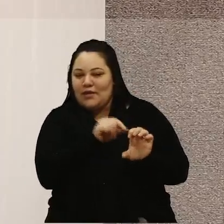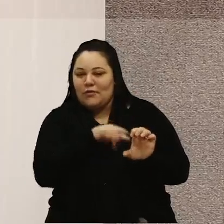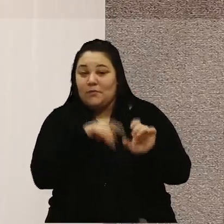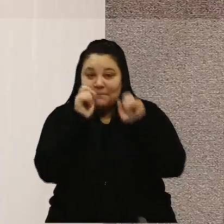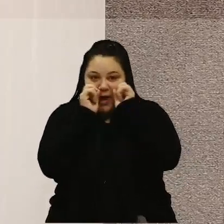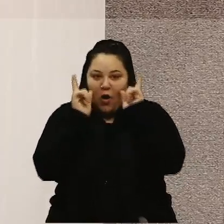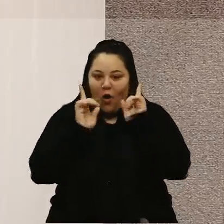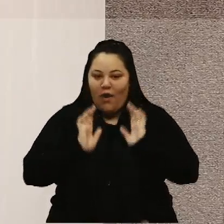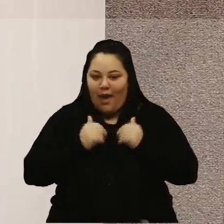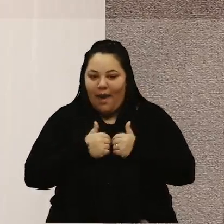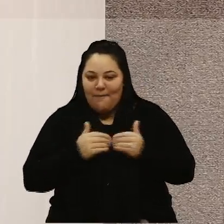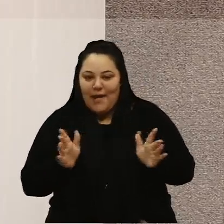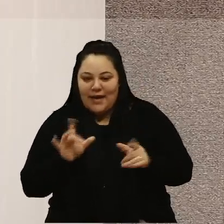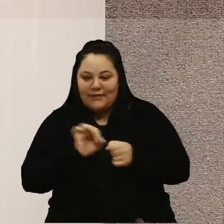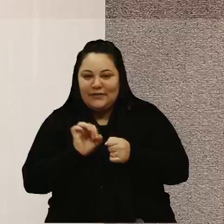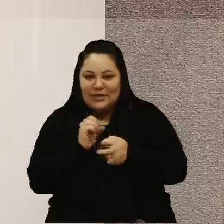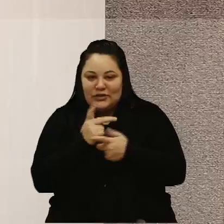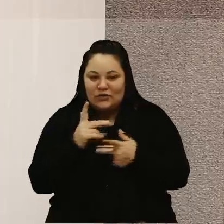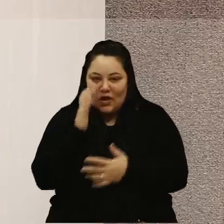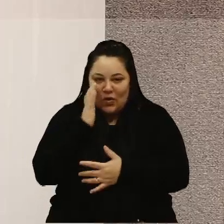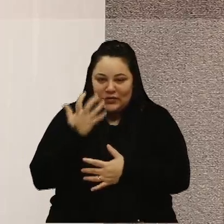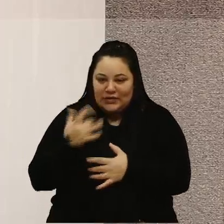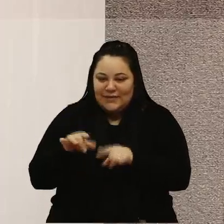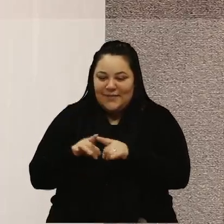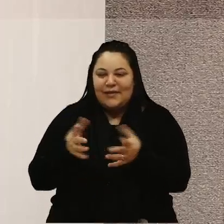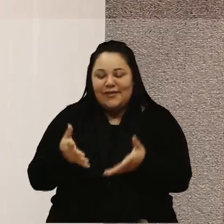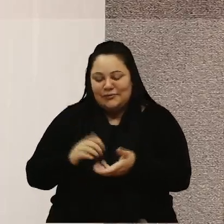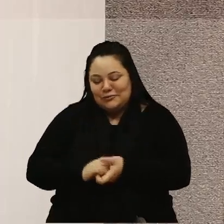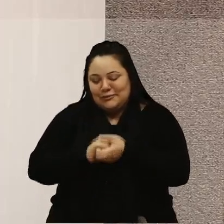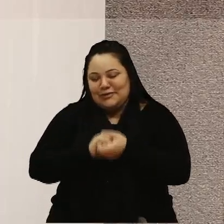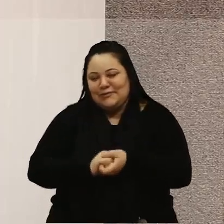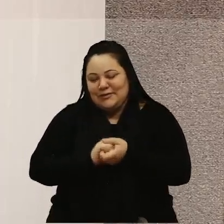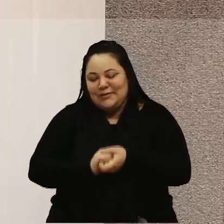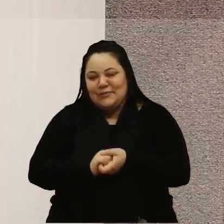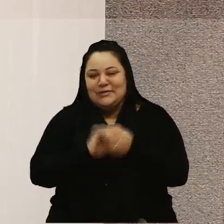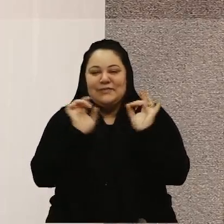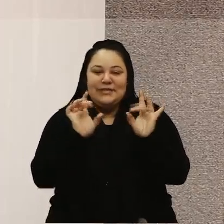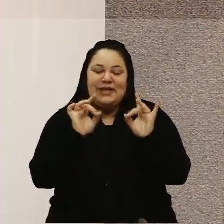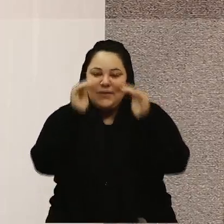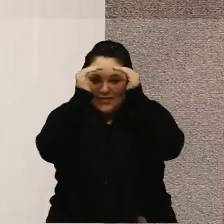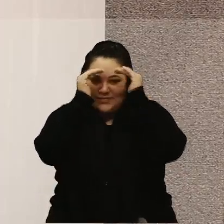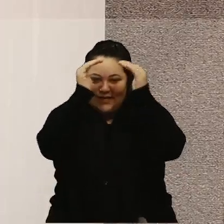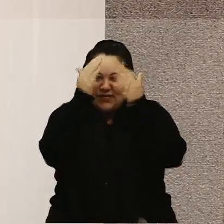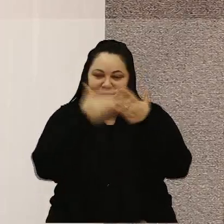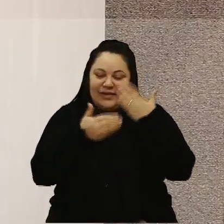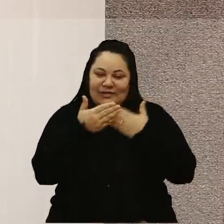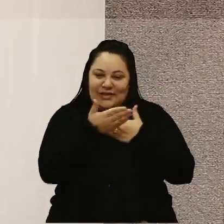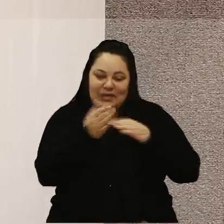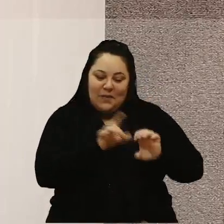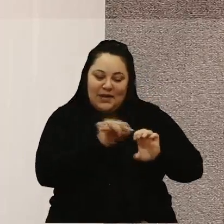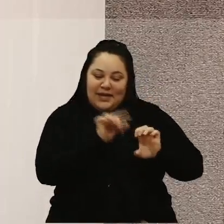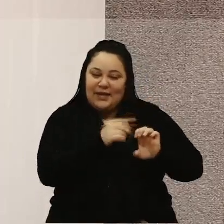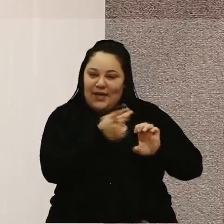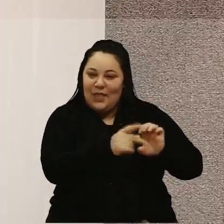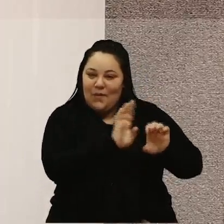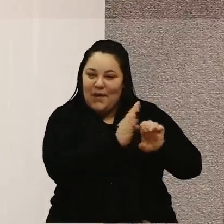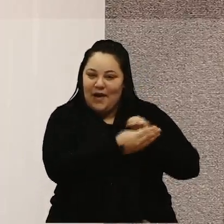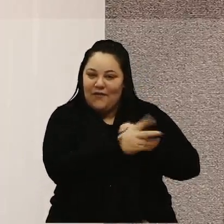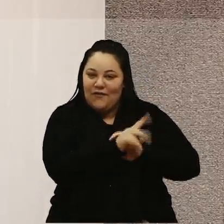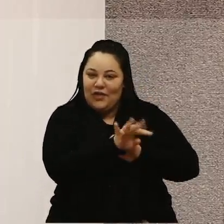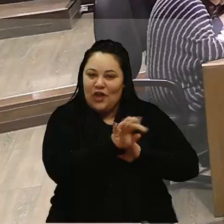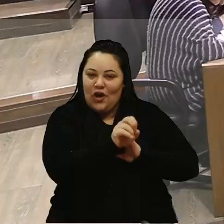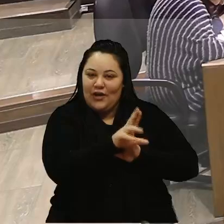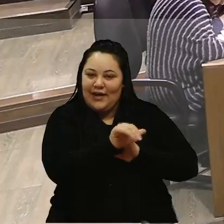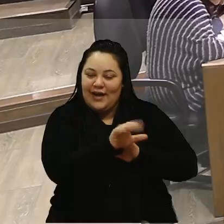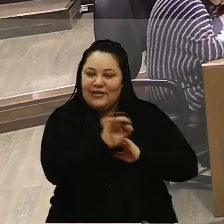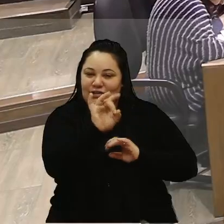disposta a fazer que as coisas aconteçam. Então, fica aqui a nossa saudação e cumprimentos e respeito a eles que estão empreendendo lá no bairro Vitória. Era isso, presidente. Muito obrigado.